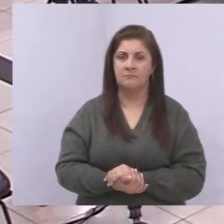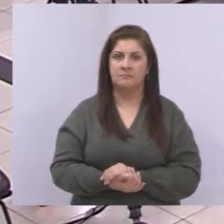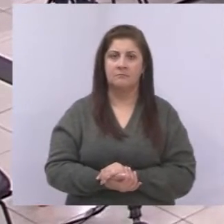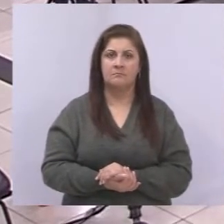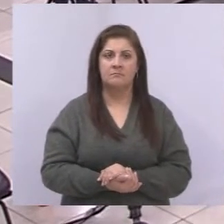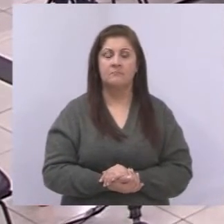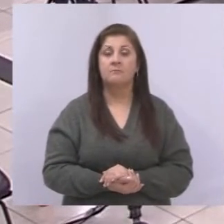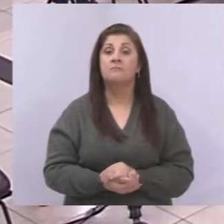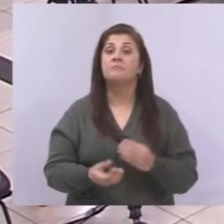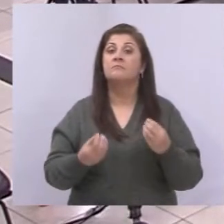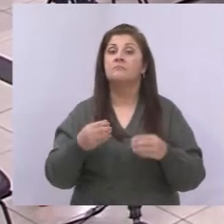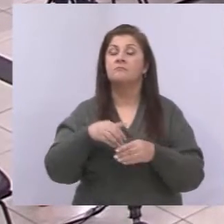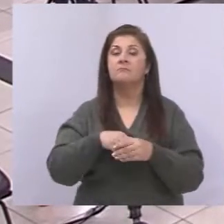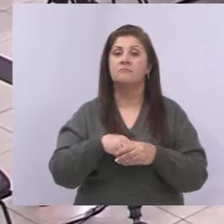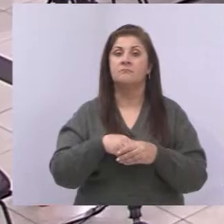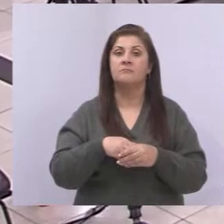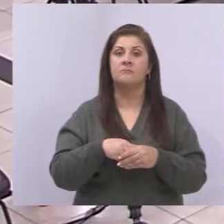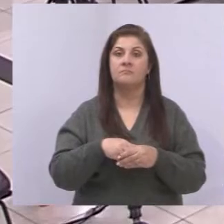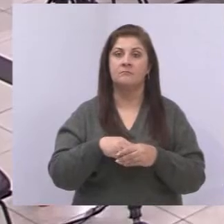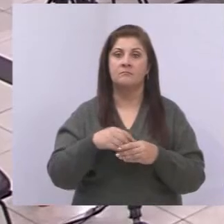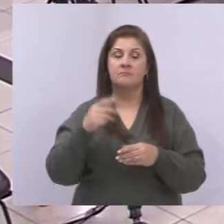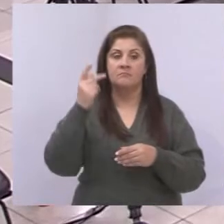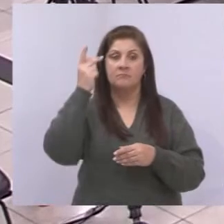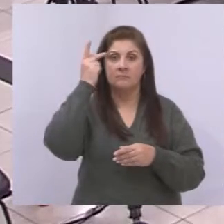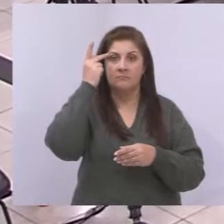Como vota o vereador Paulinho do Esporte?